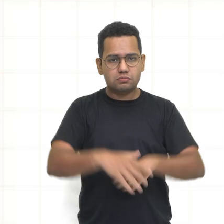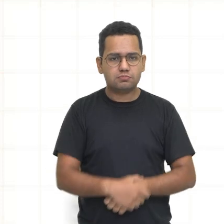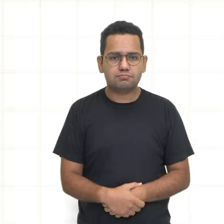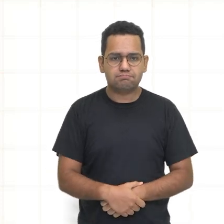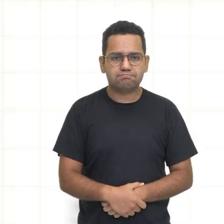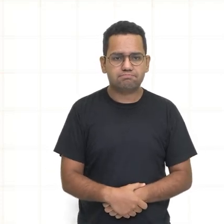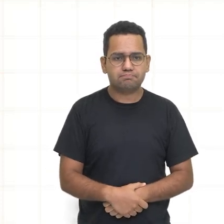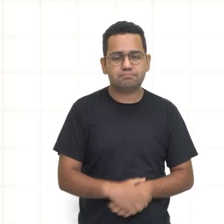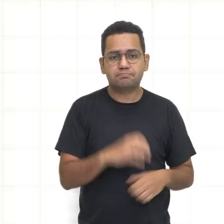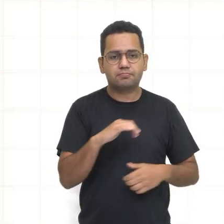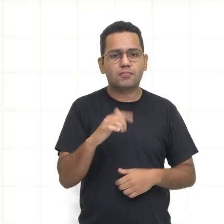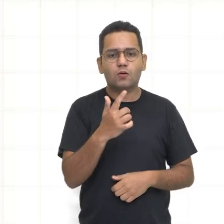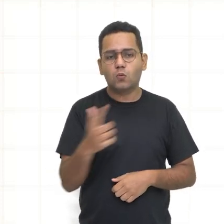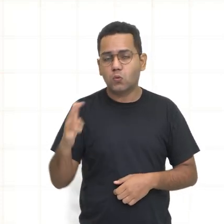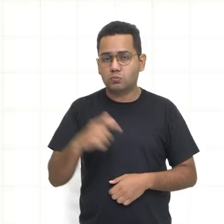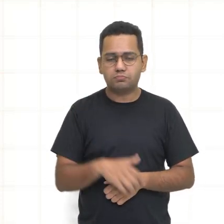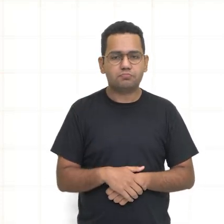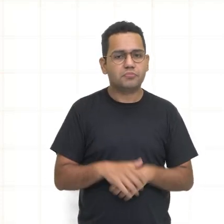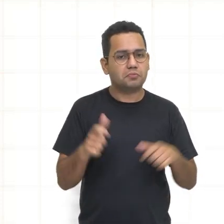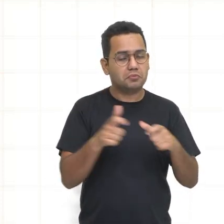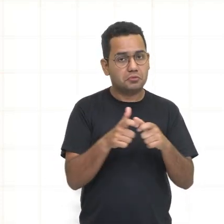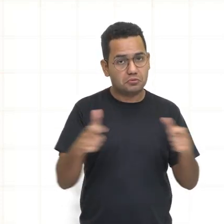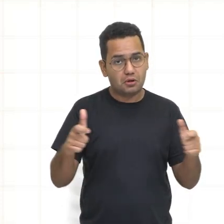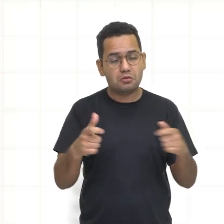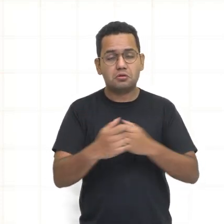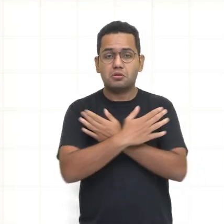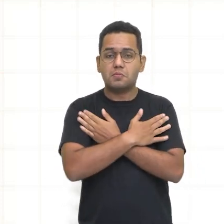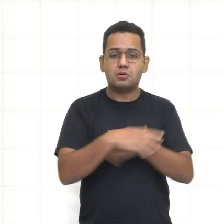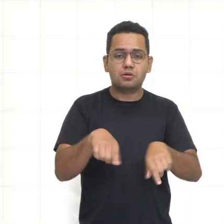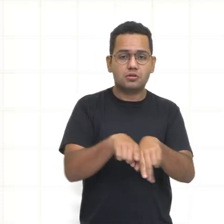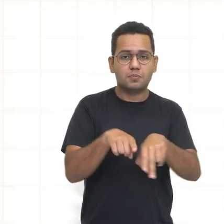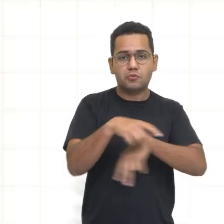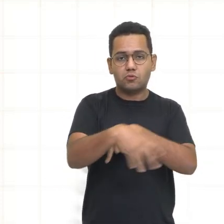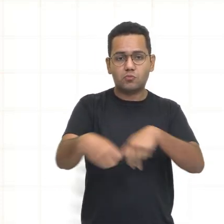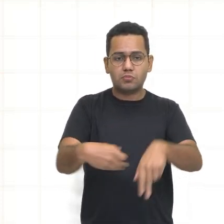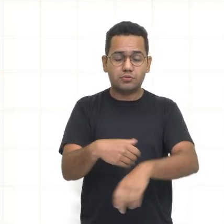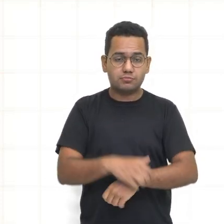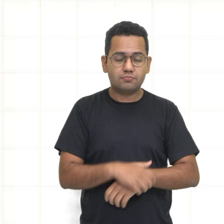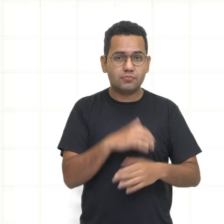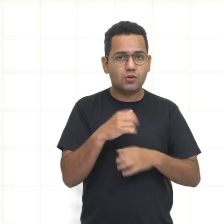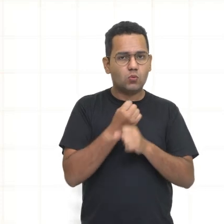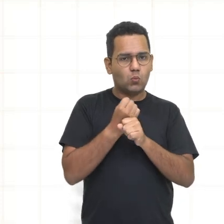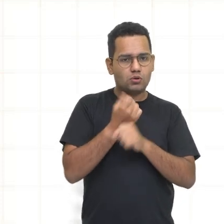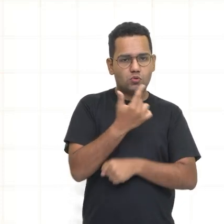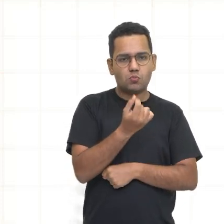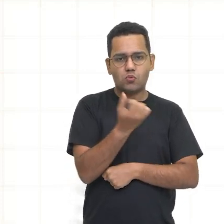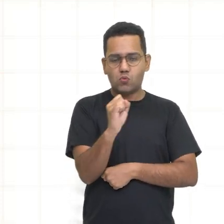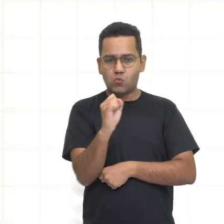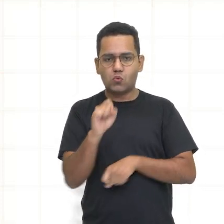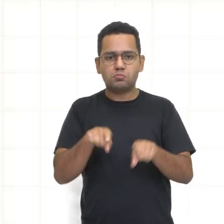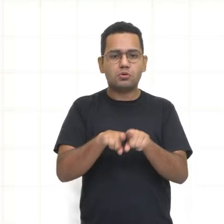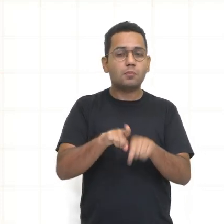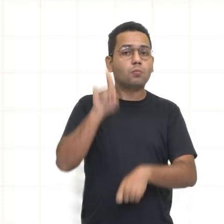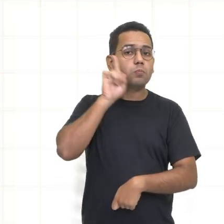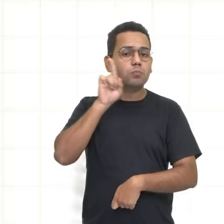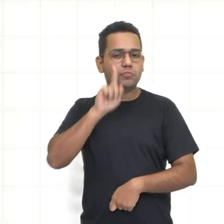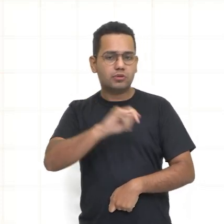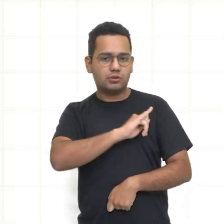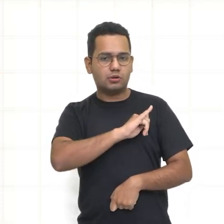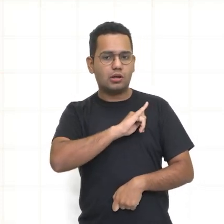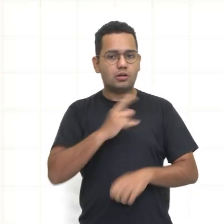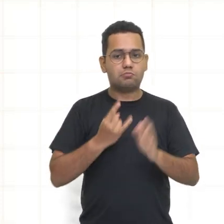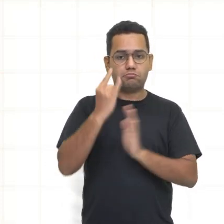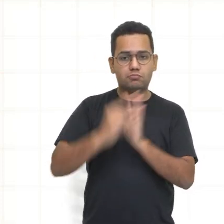local. Aumento de desemprego e corrupção. Em 2008, os Estados Unidos e o Iraque vão assinar